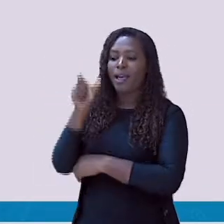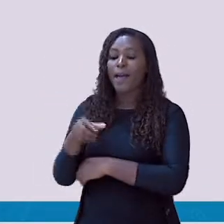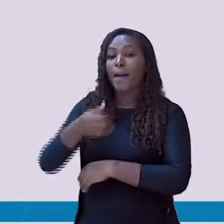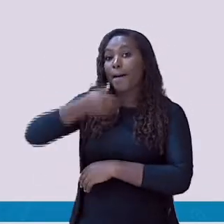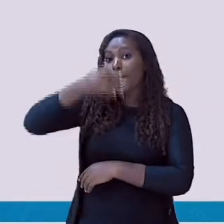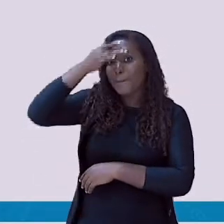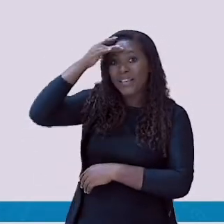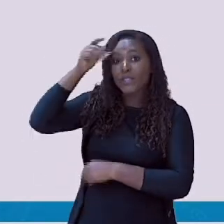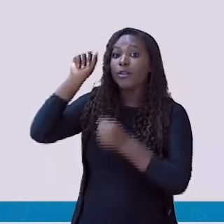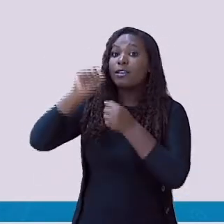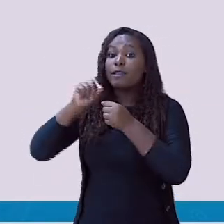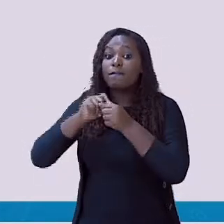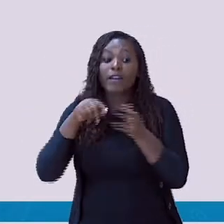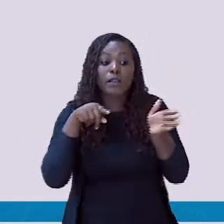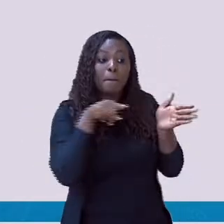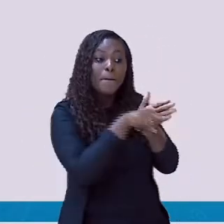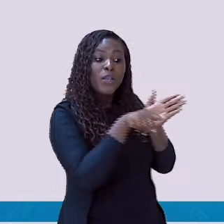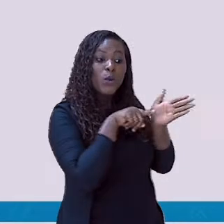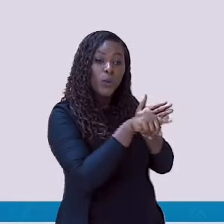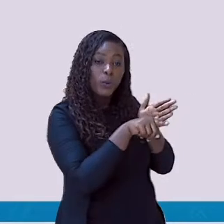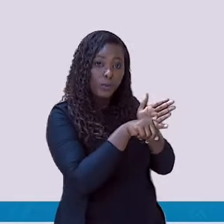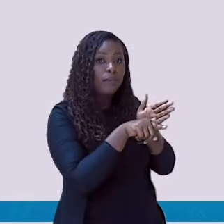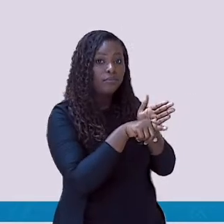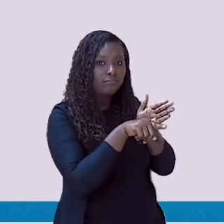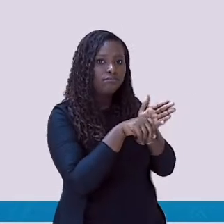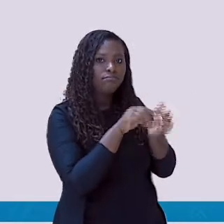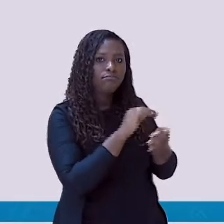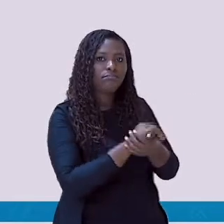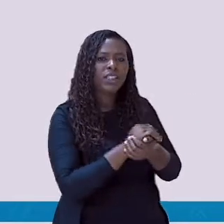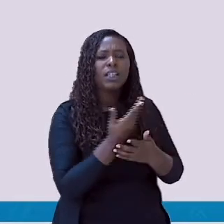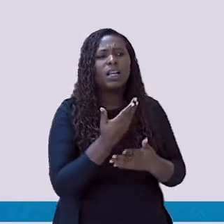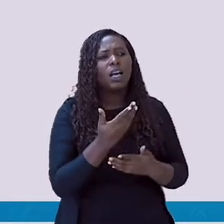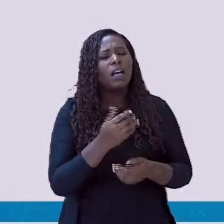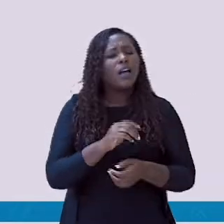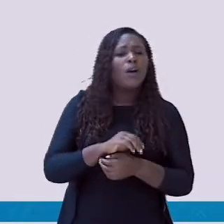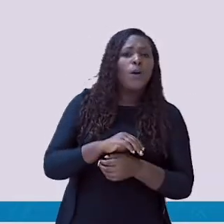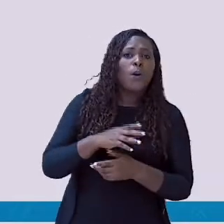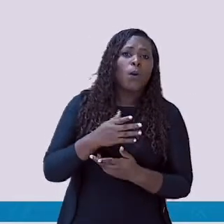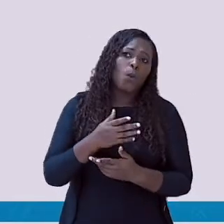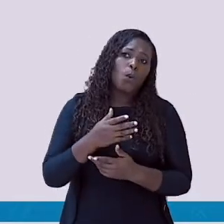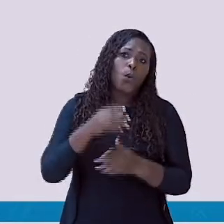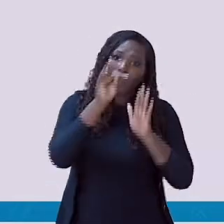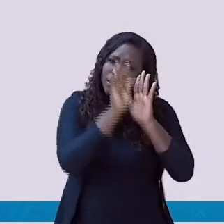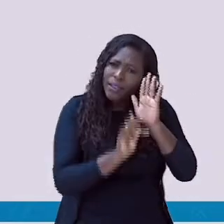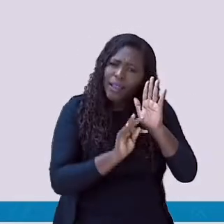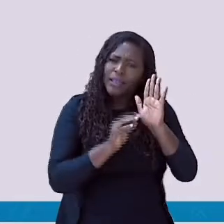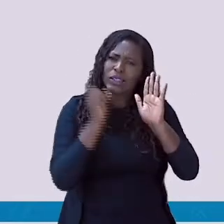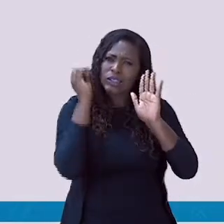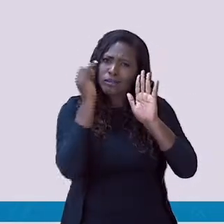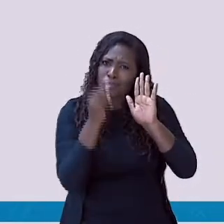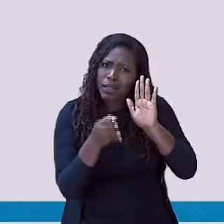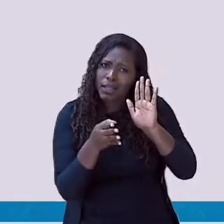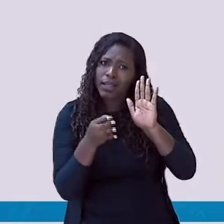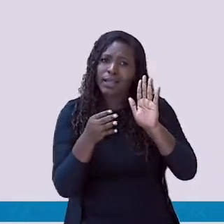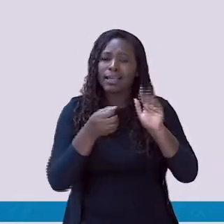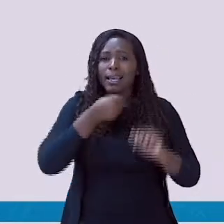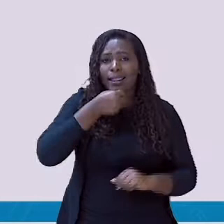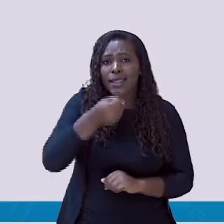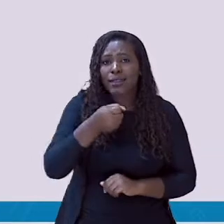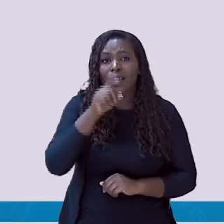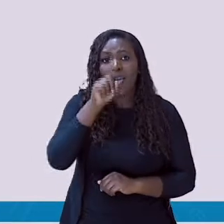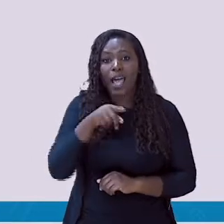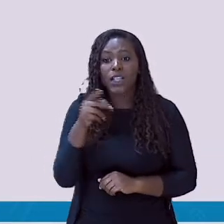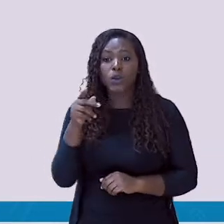é produzido entre duas pessoas, mas podem ser entre duas ou mais pessoas, depende do tipo de